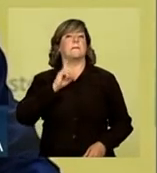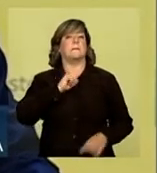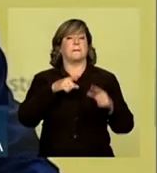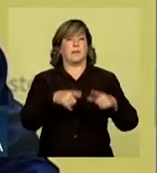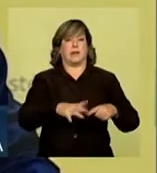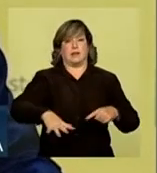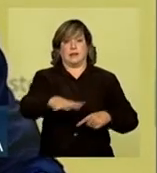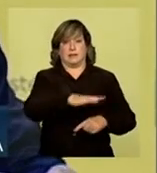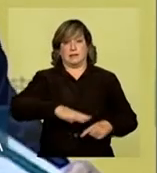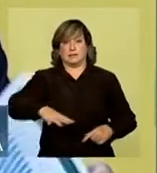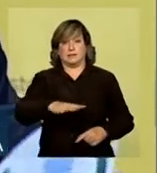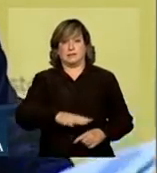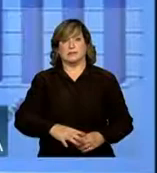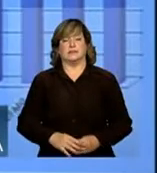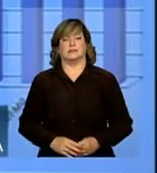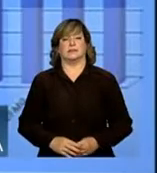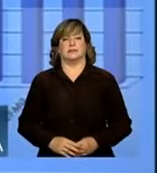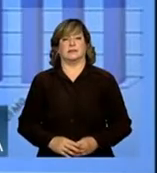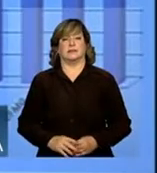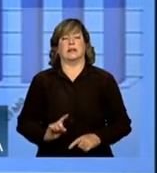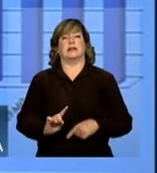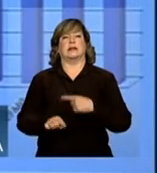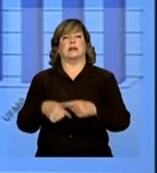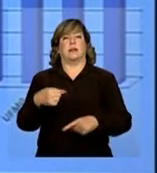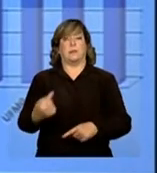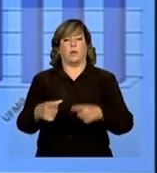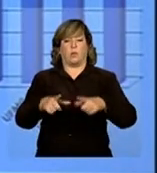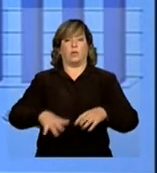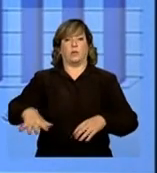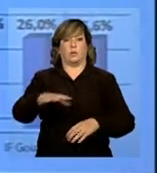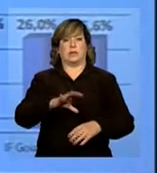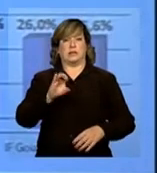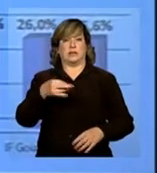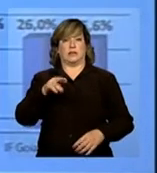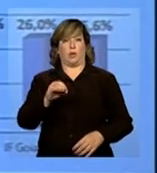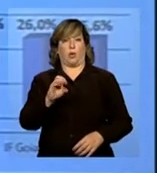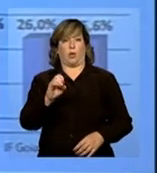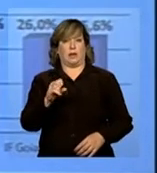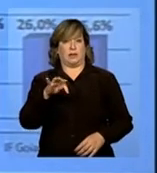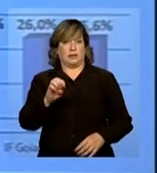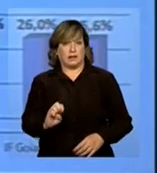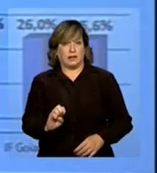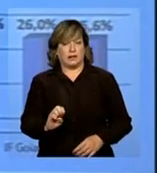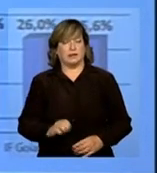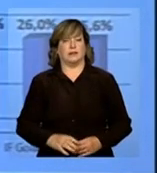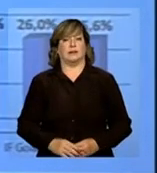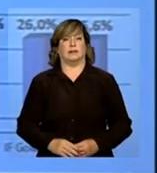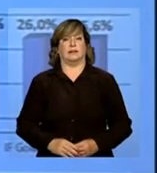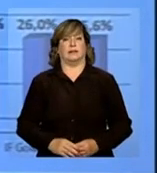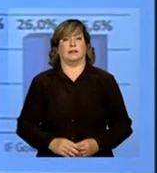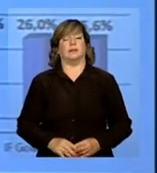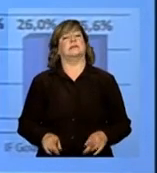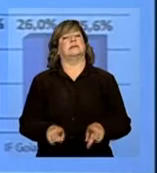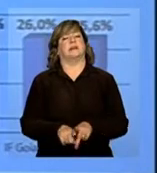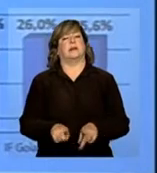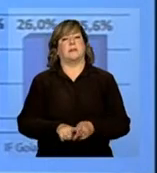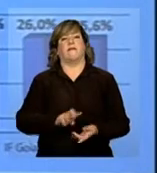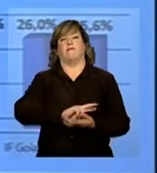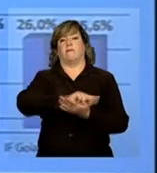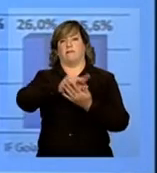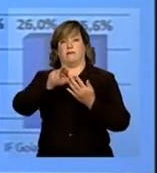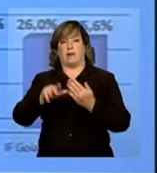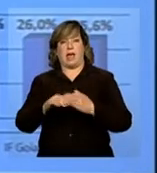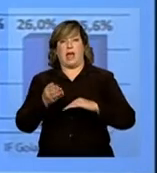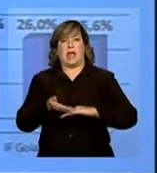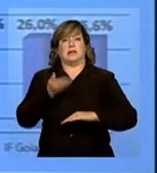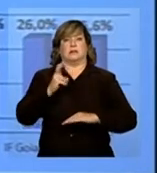aliar a Minas depois a região centro-oeste há também várias instruções